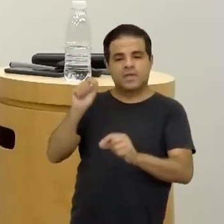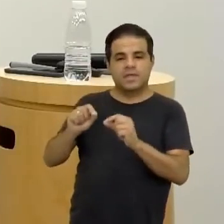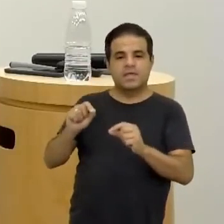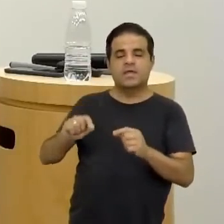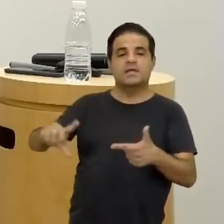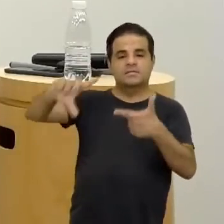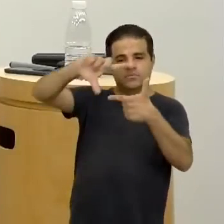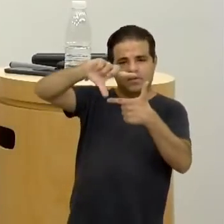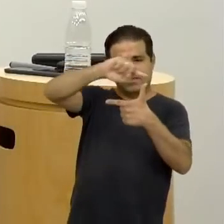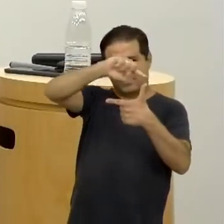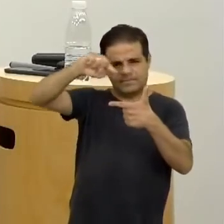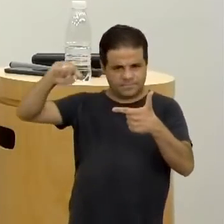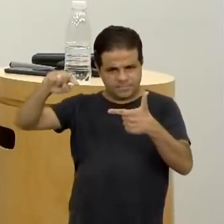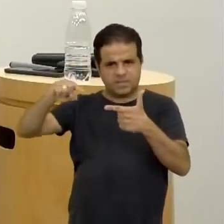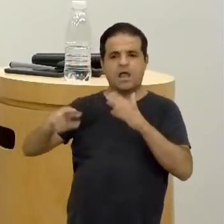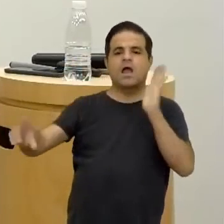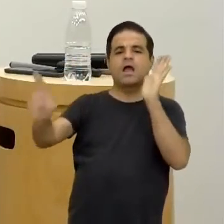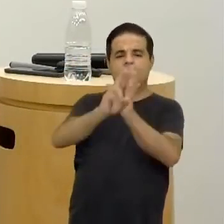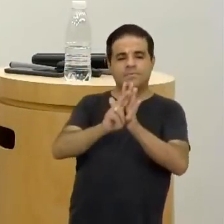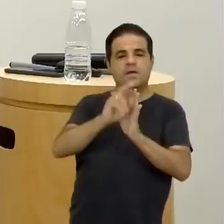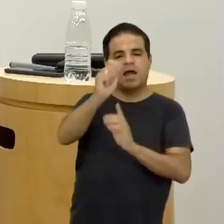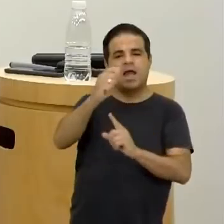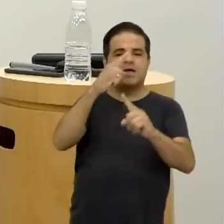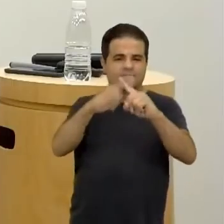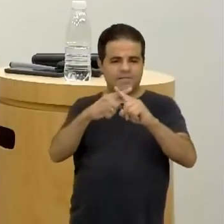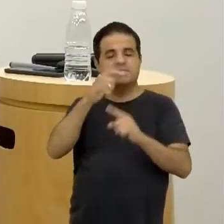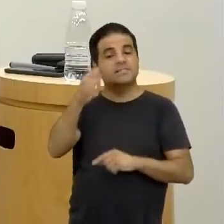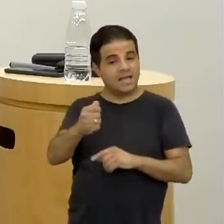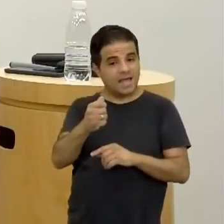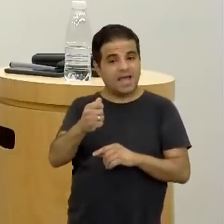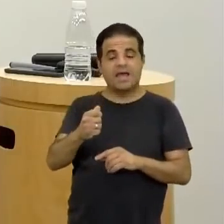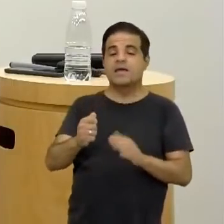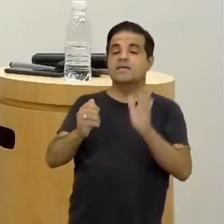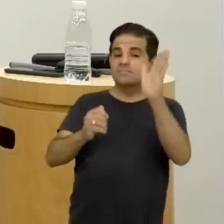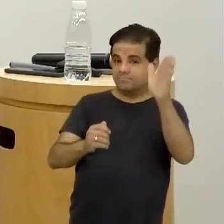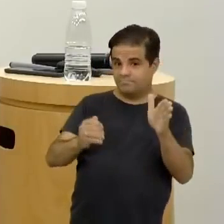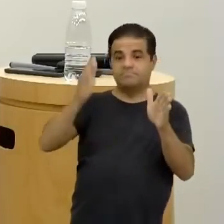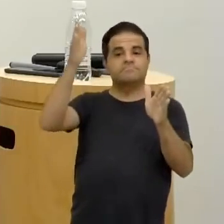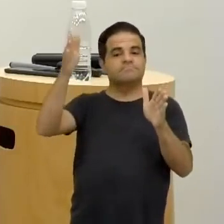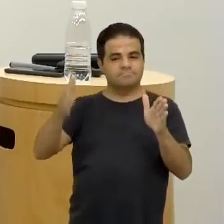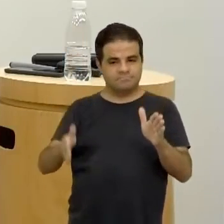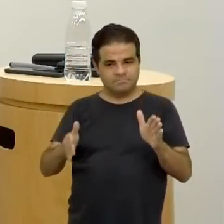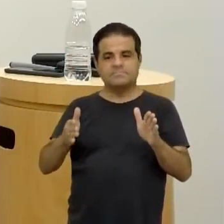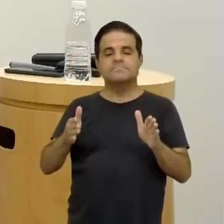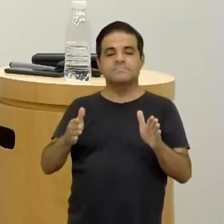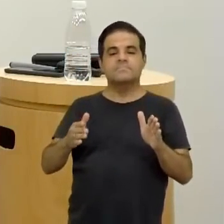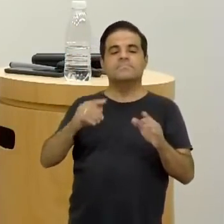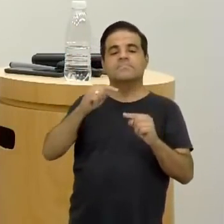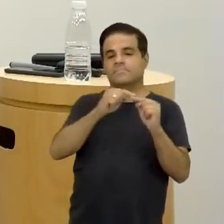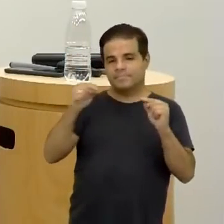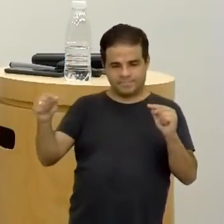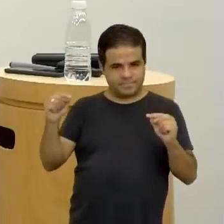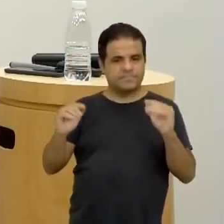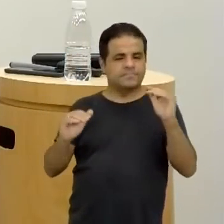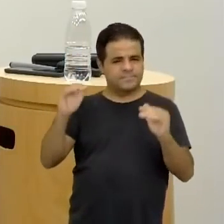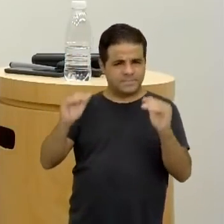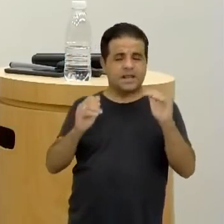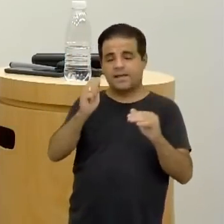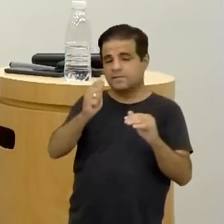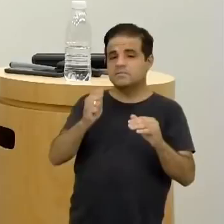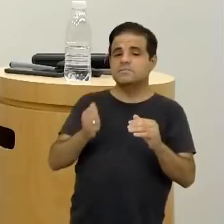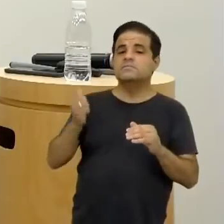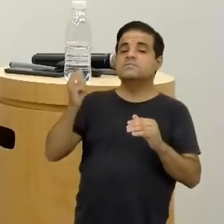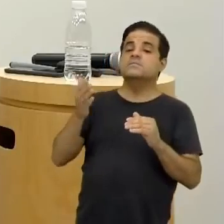ó esse quadrado grande vai ser Vai representar um lavesa Tá bom então este lado mediar este lado mediar tá bom